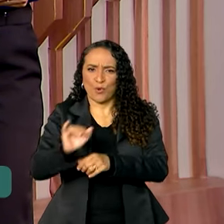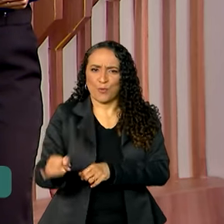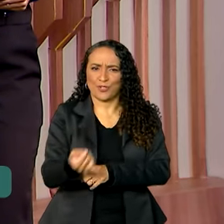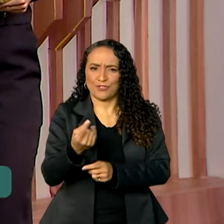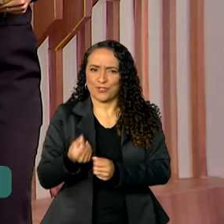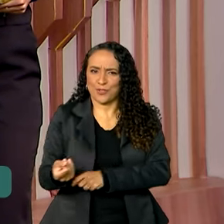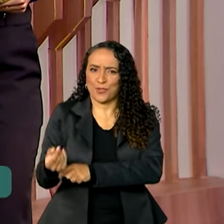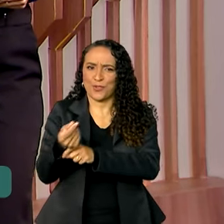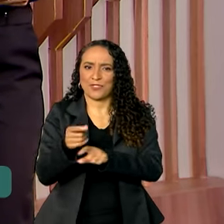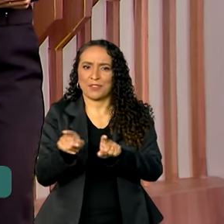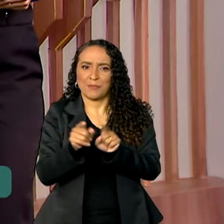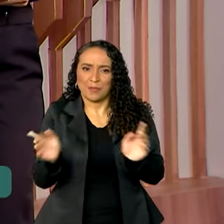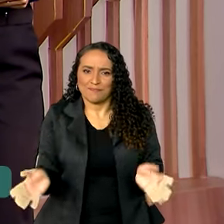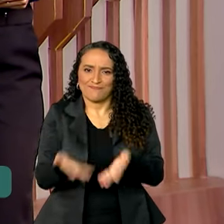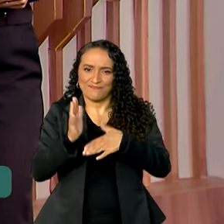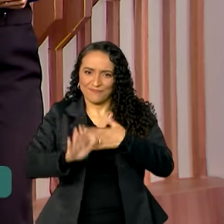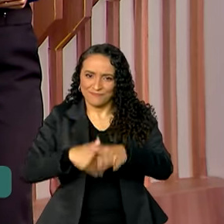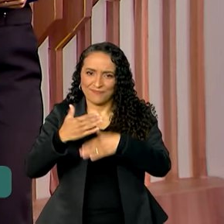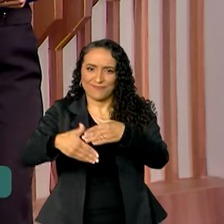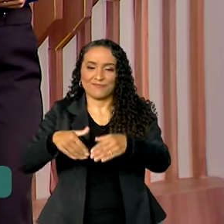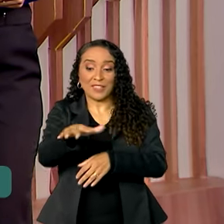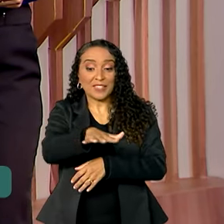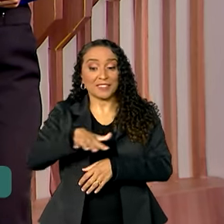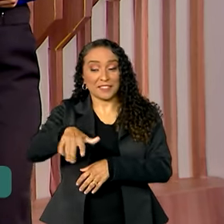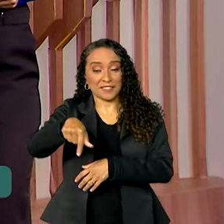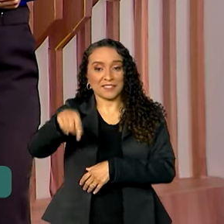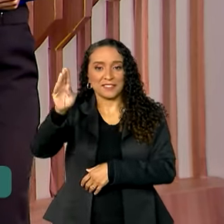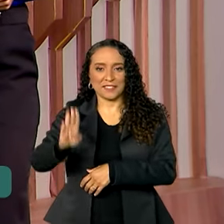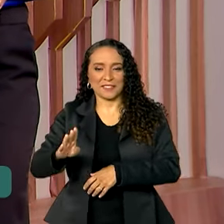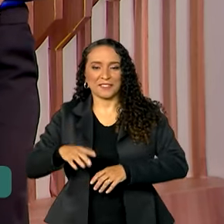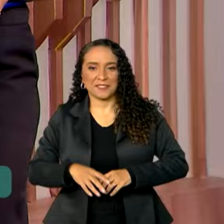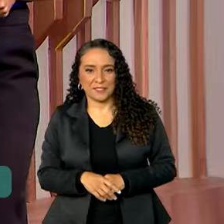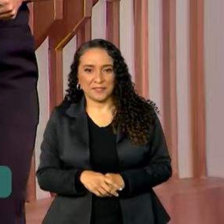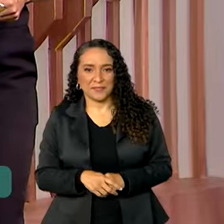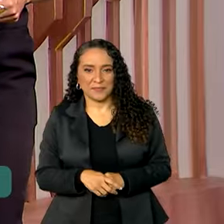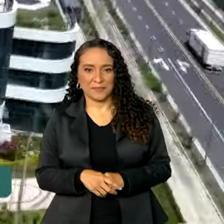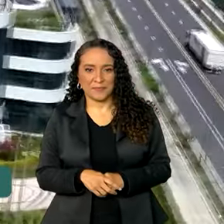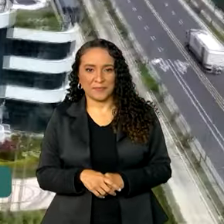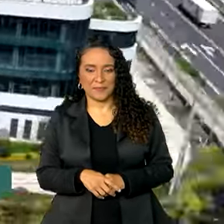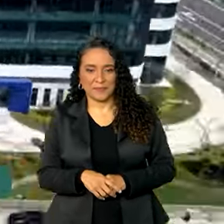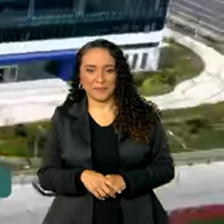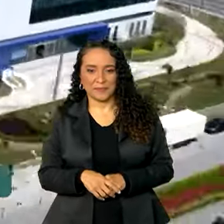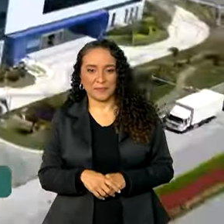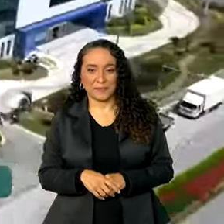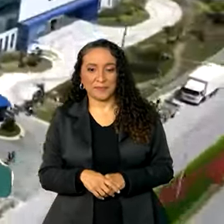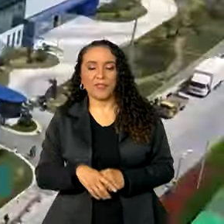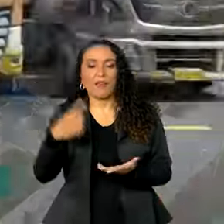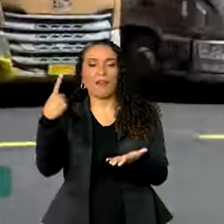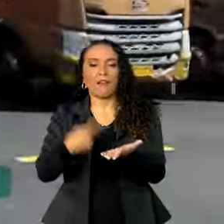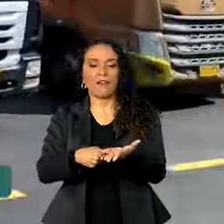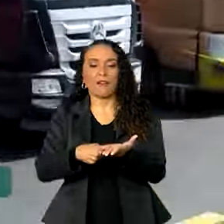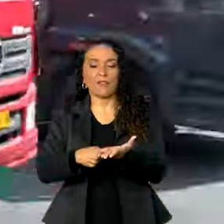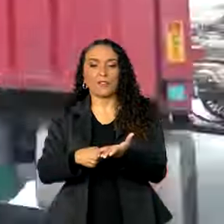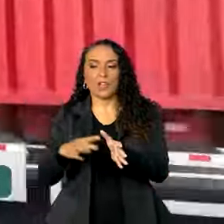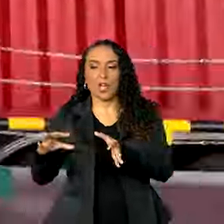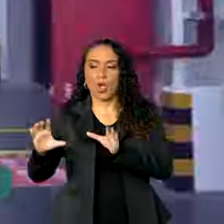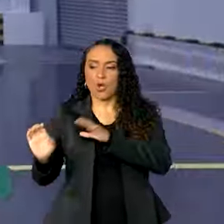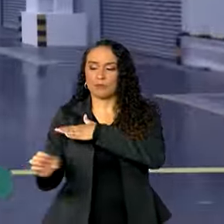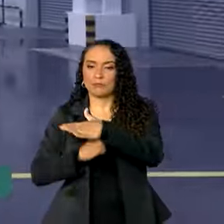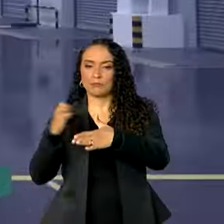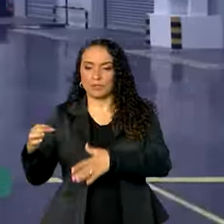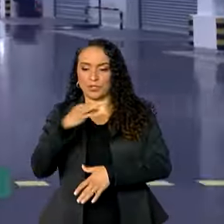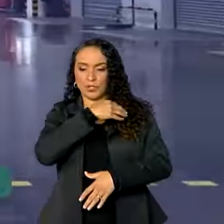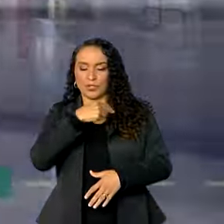oportunidades econômicas e promover aí o desenvolvimento do setor no país. O acordo com a rede chinesa de